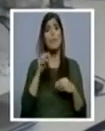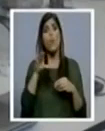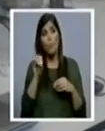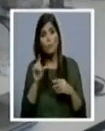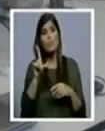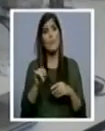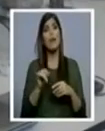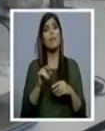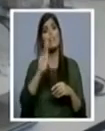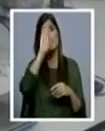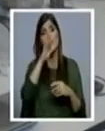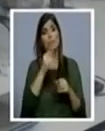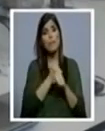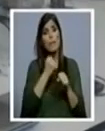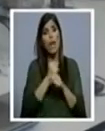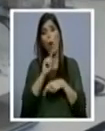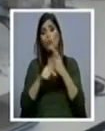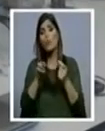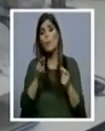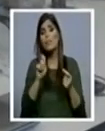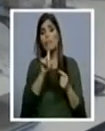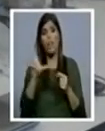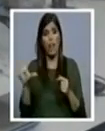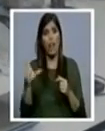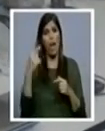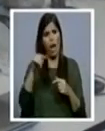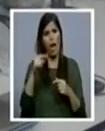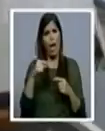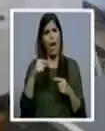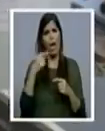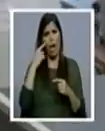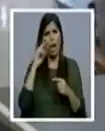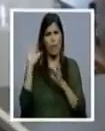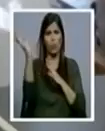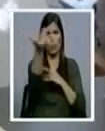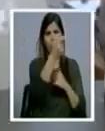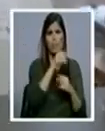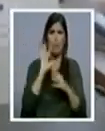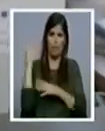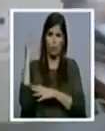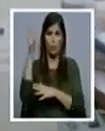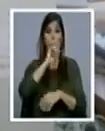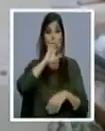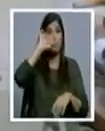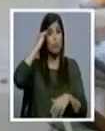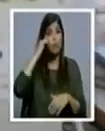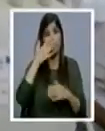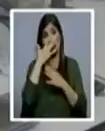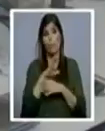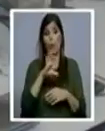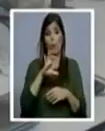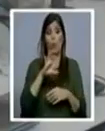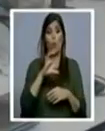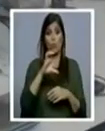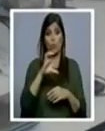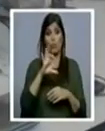mas também estamos a caracterizar com outros metais que existem muito na natureza e que podem ser muito nocivos, que é, por exemplo, o chumbo. O